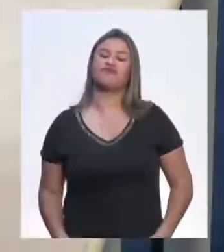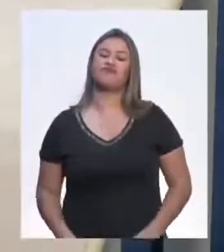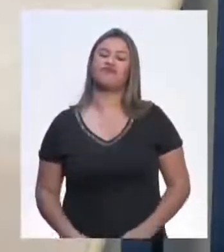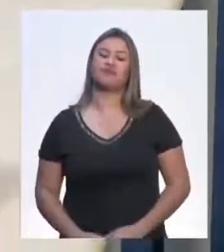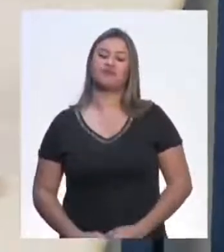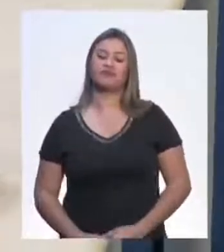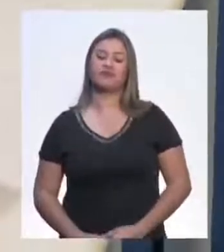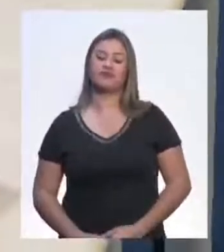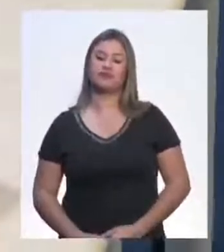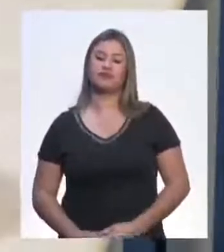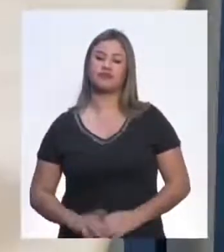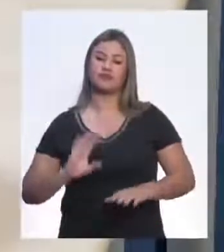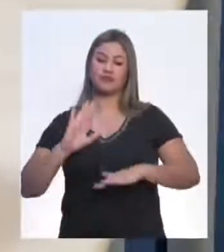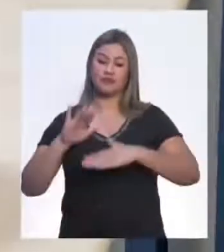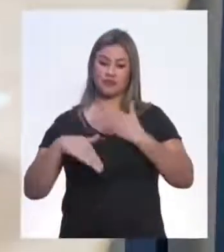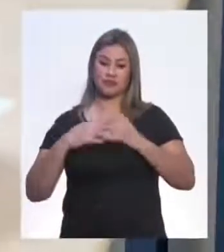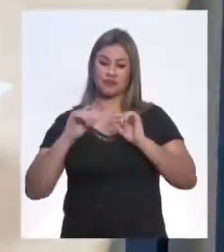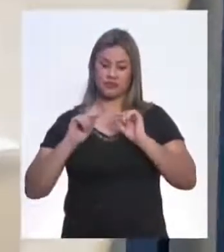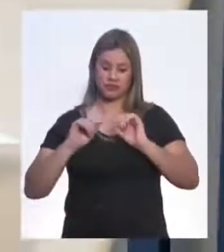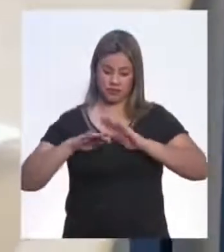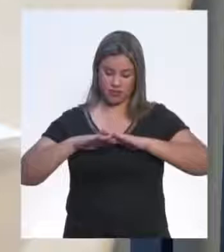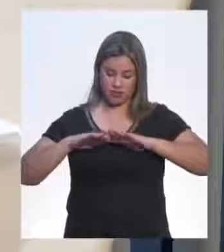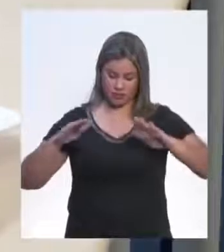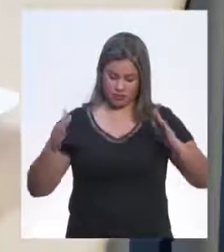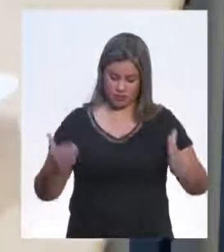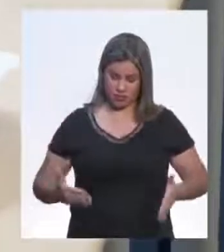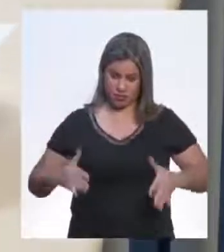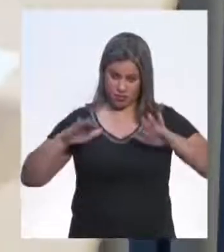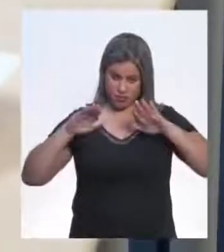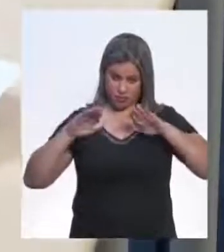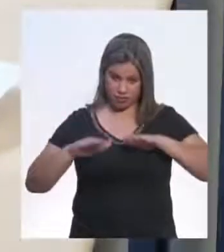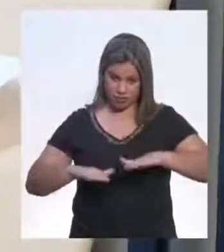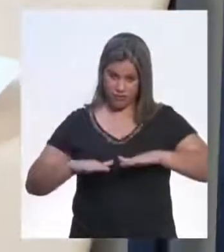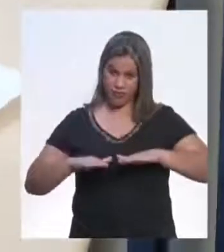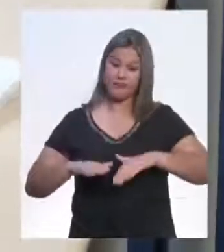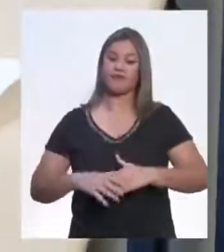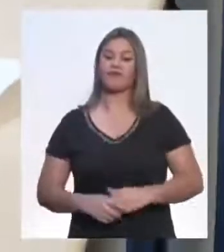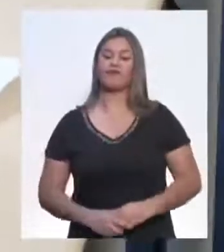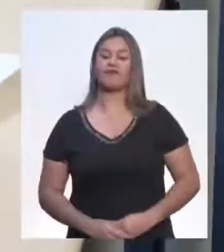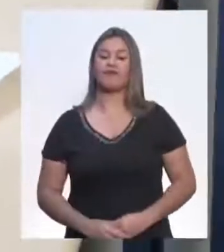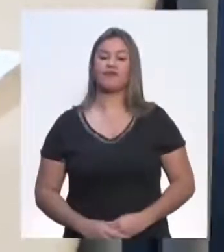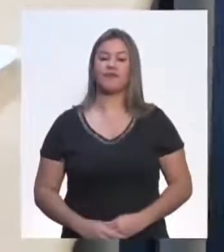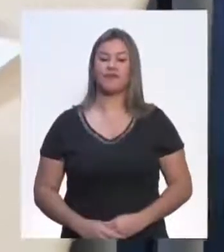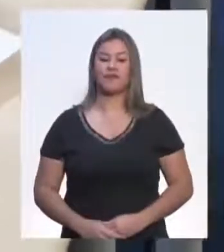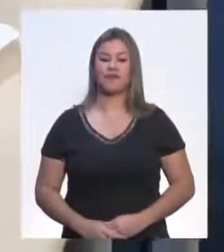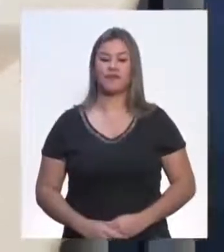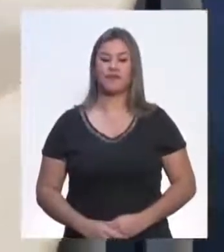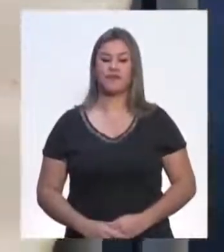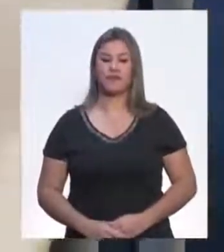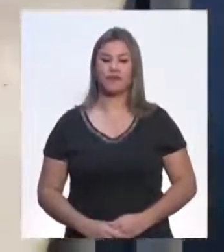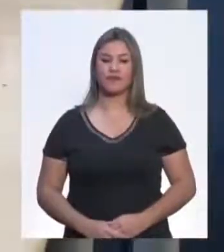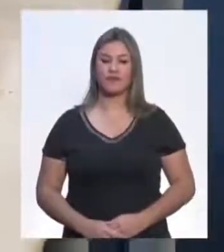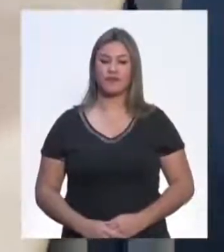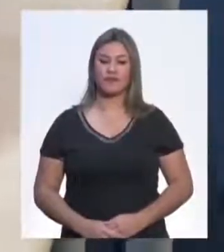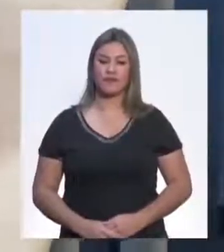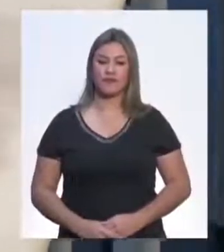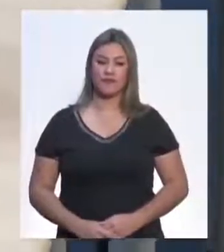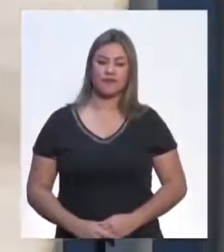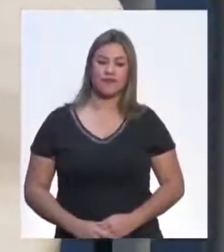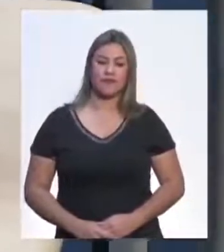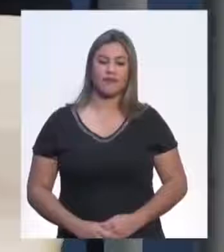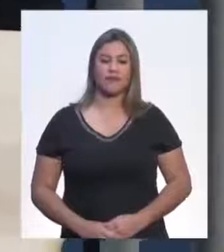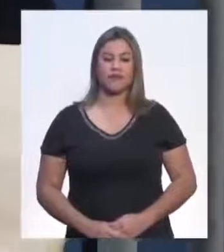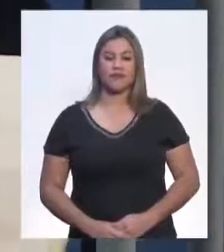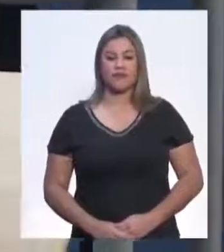agora? Então, põe ele na sua mesa lá, né? Coloque ele sobre a sua mesa. Faça o seguinte. Qual que é a